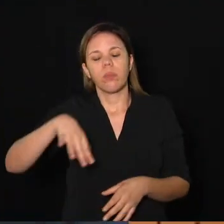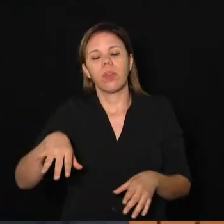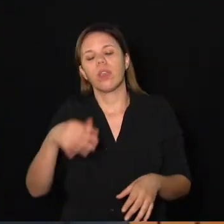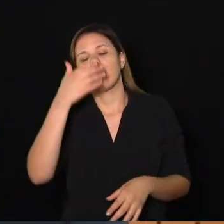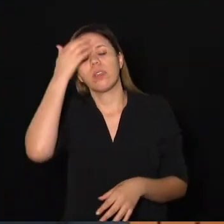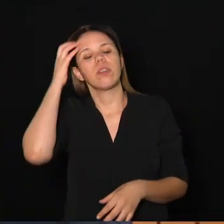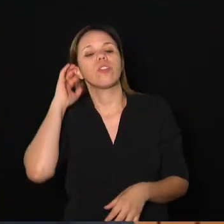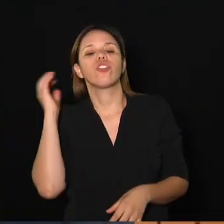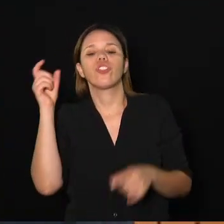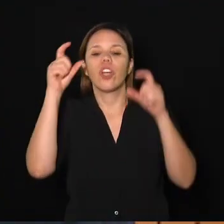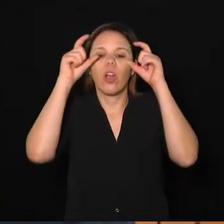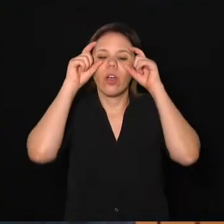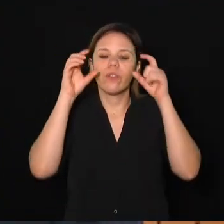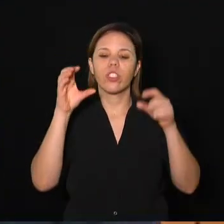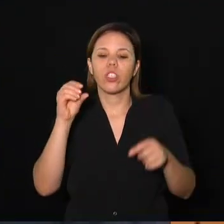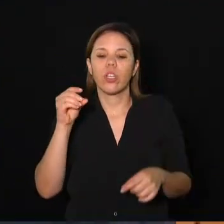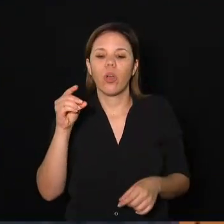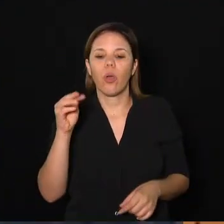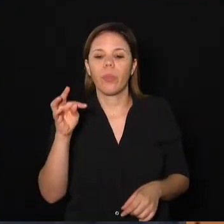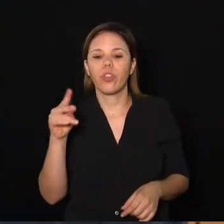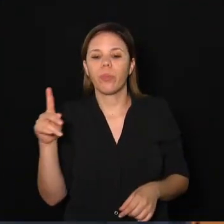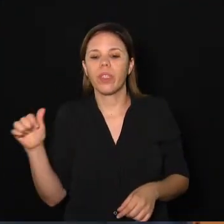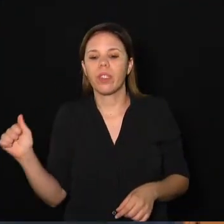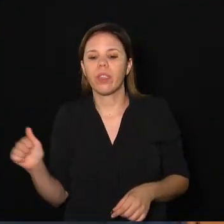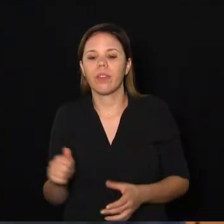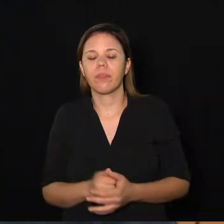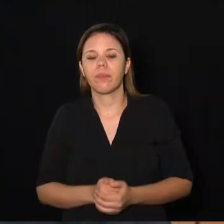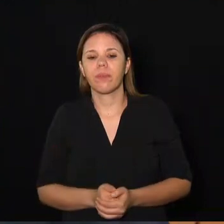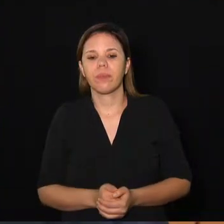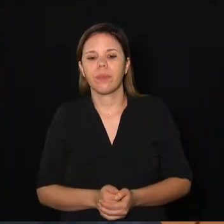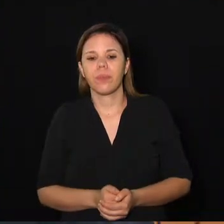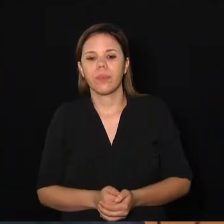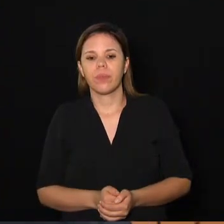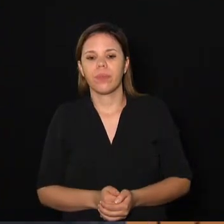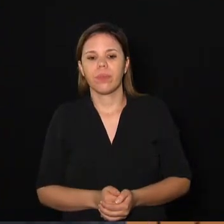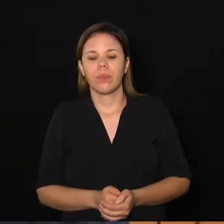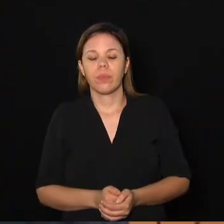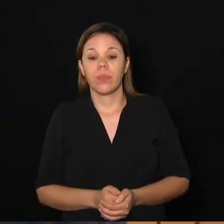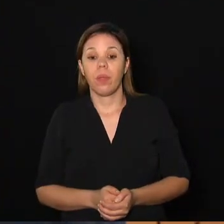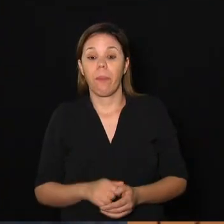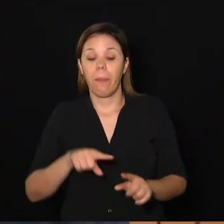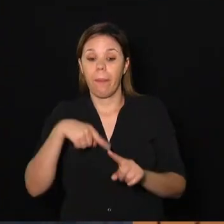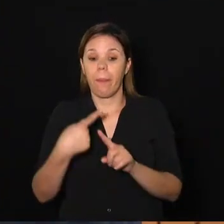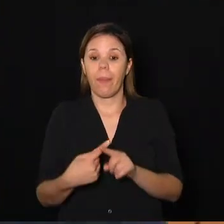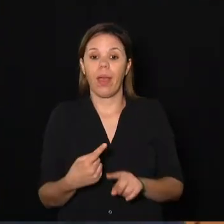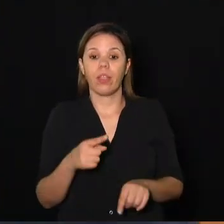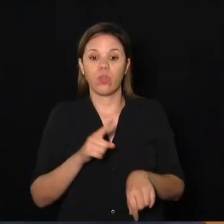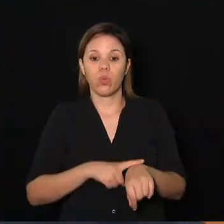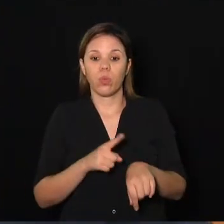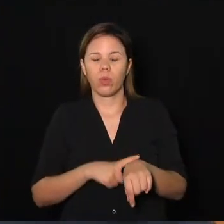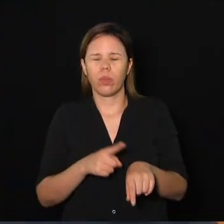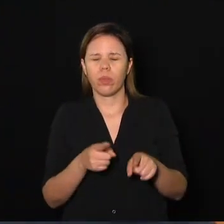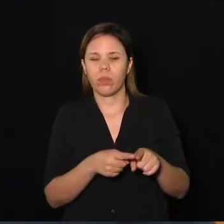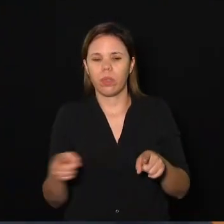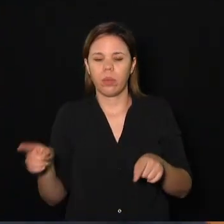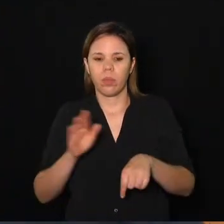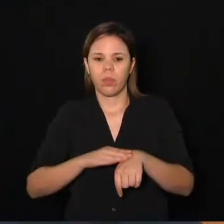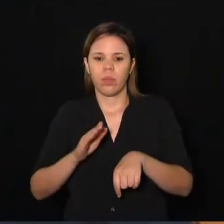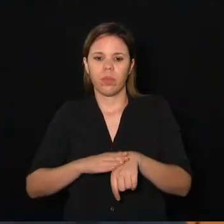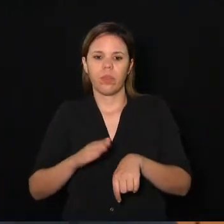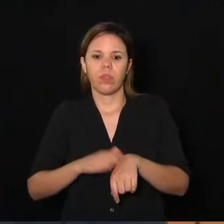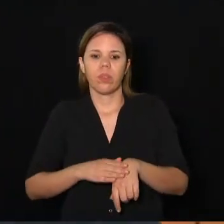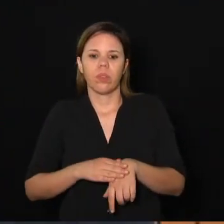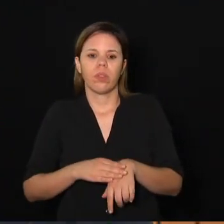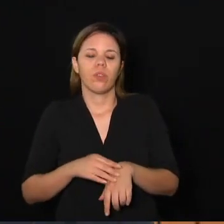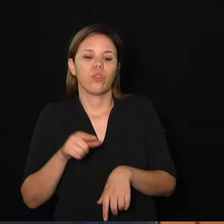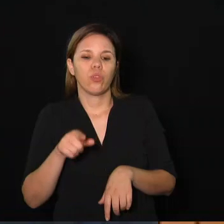eu vou conceder mais um tempo ao autor do projeto vereador Fernando Mendes